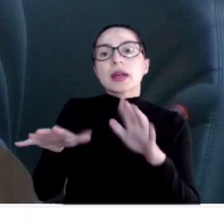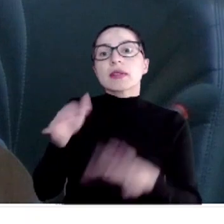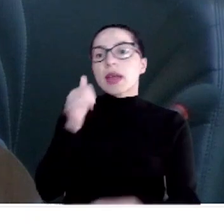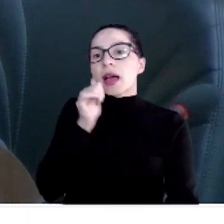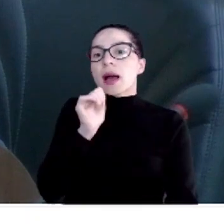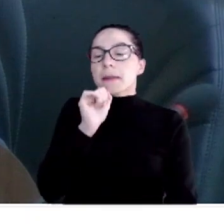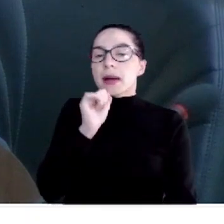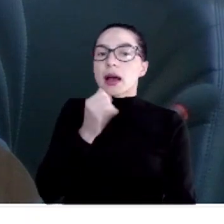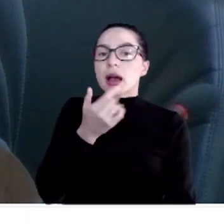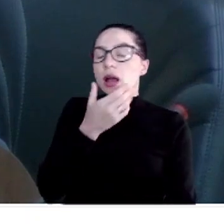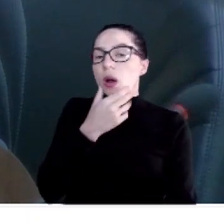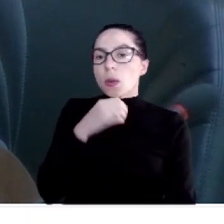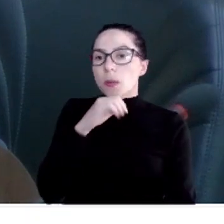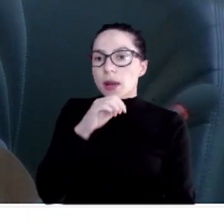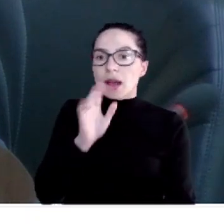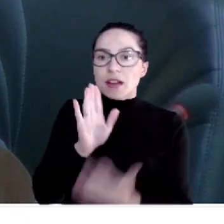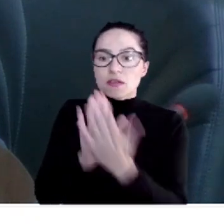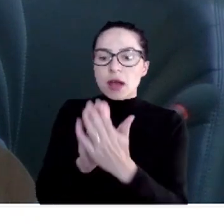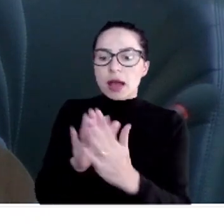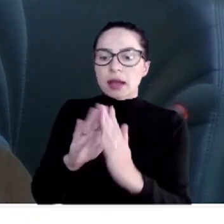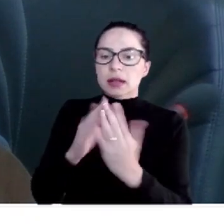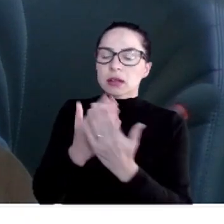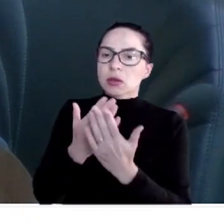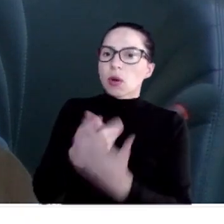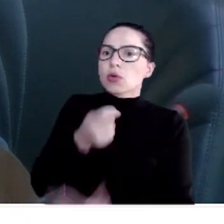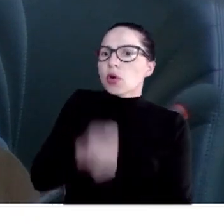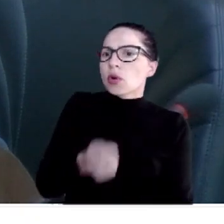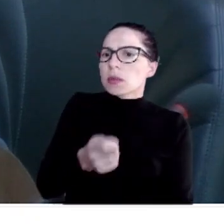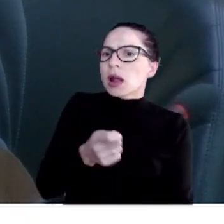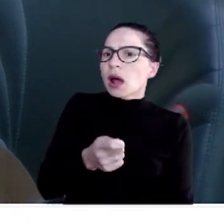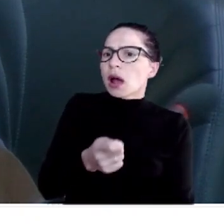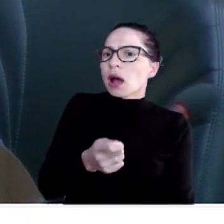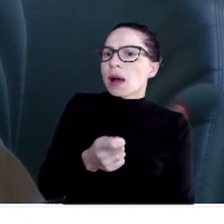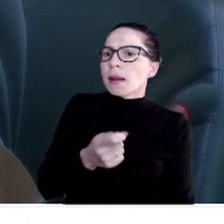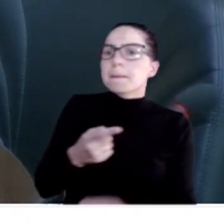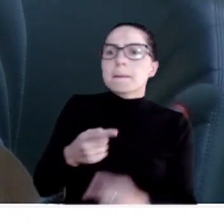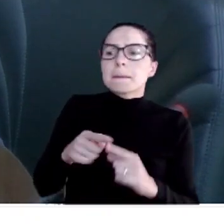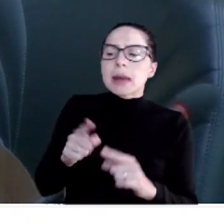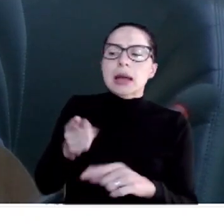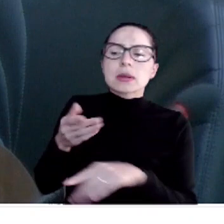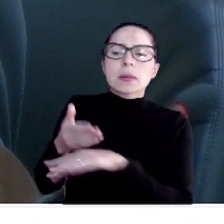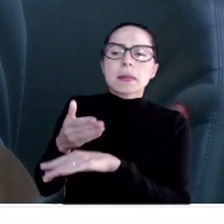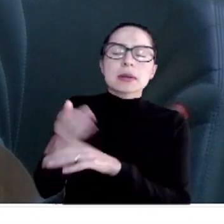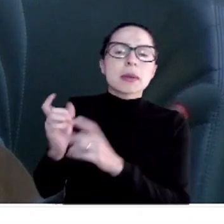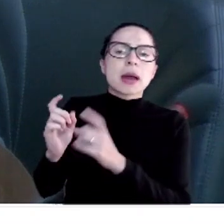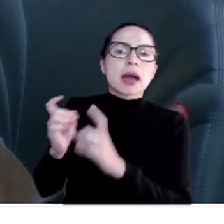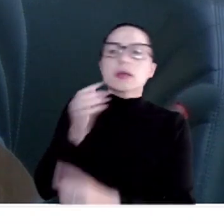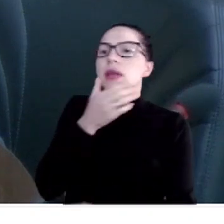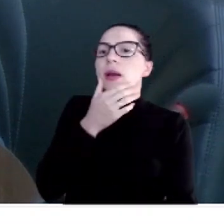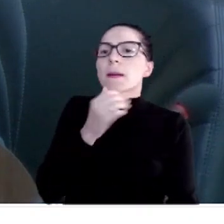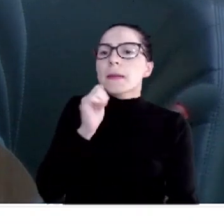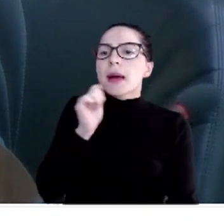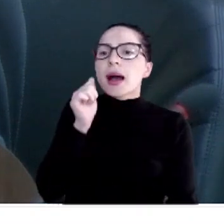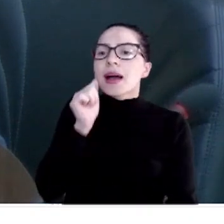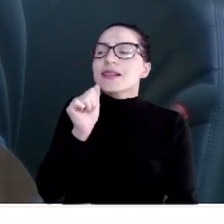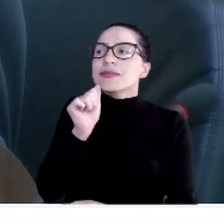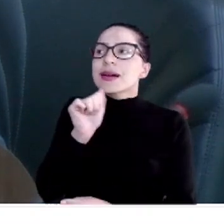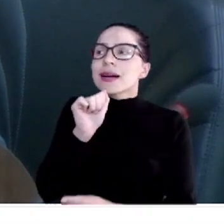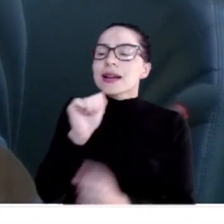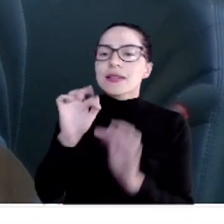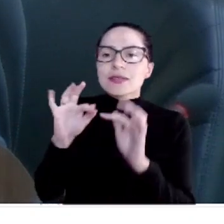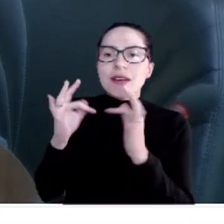vai na escola, cobrar uma atitude do professor, mas ela não participa da reunião dos pais e mestres. Ela não participa